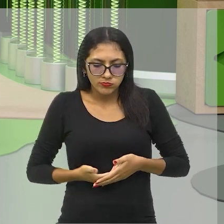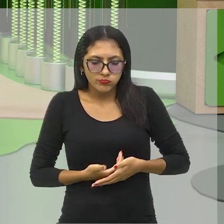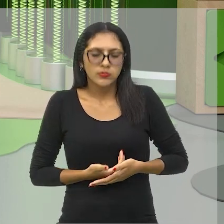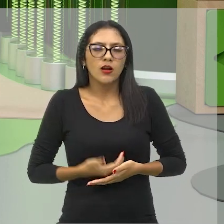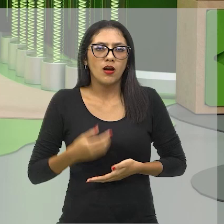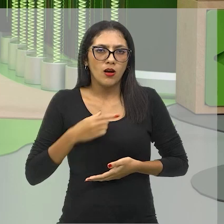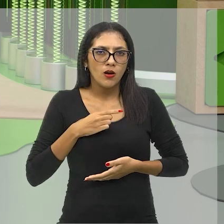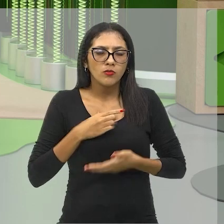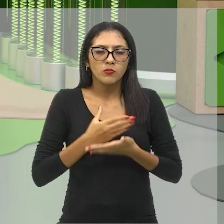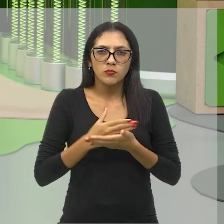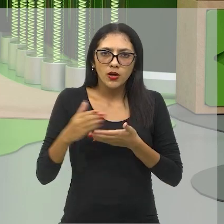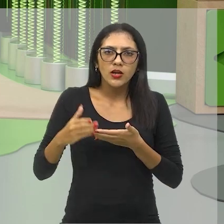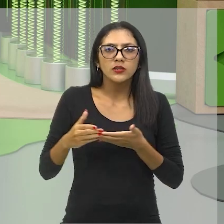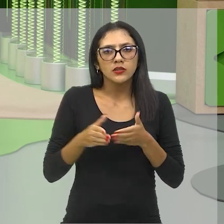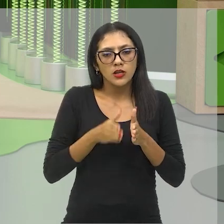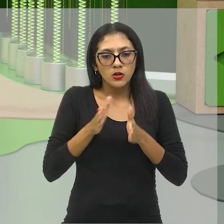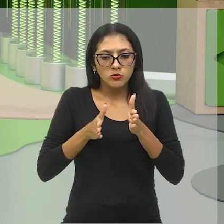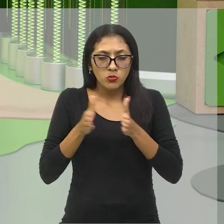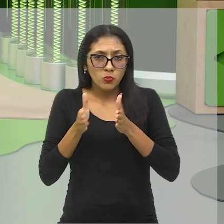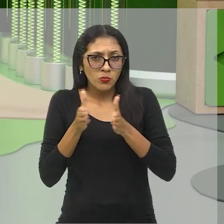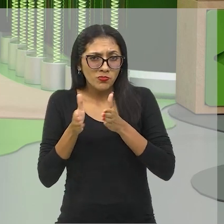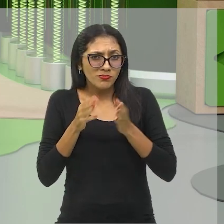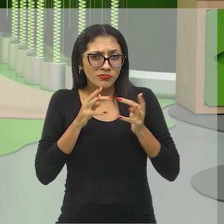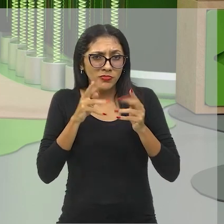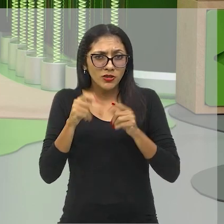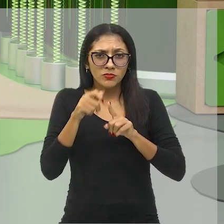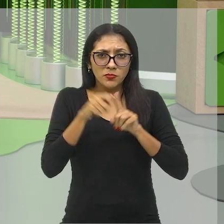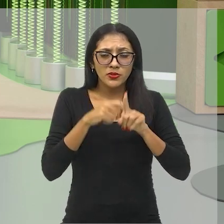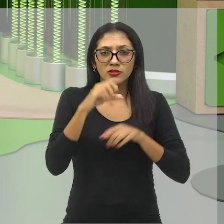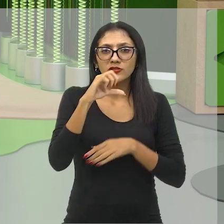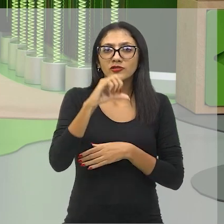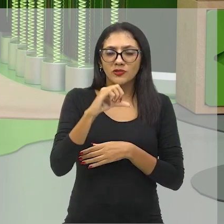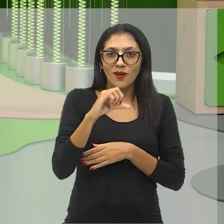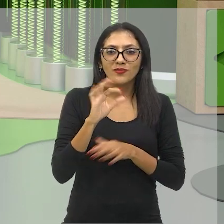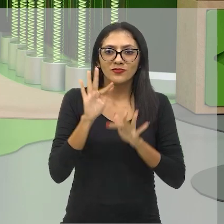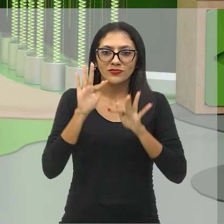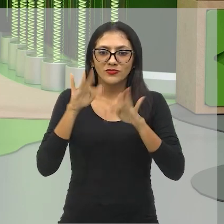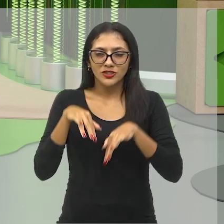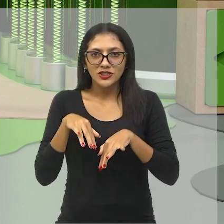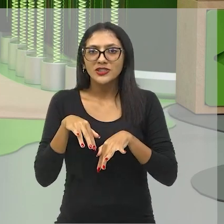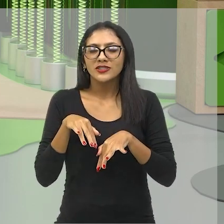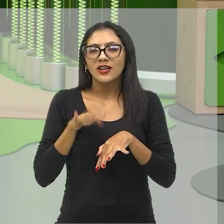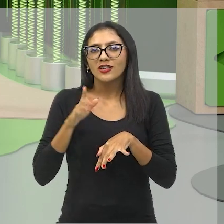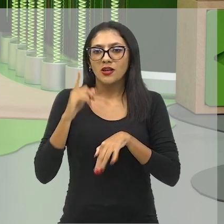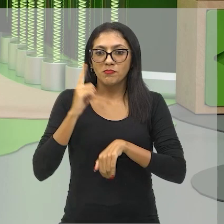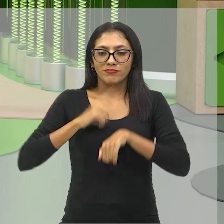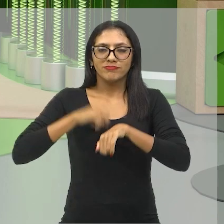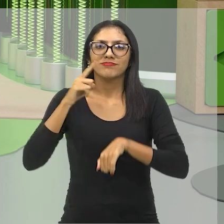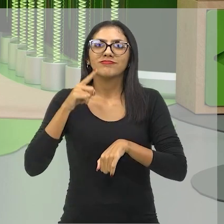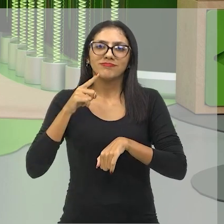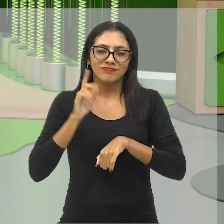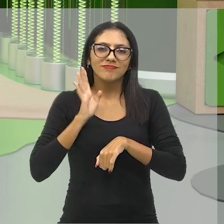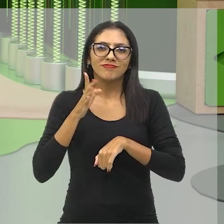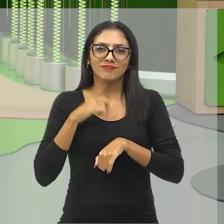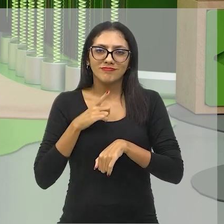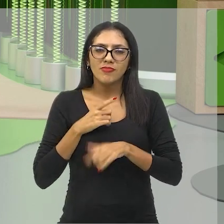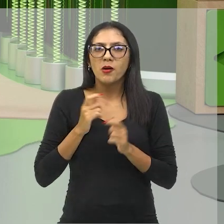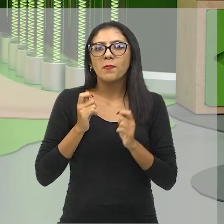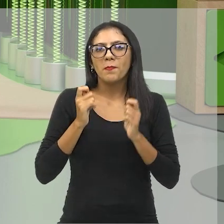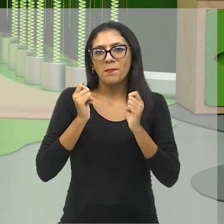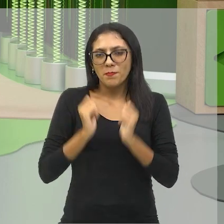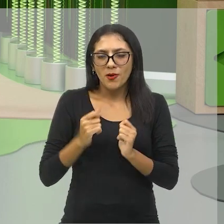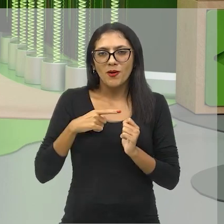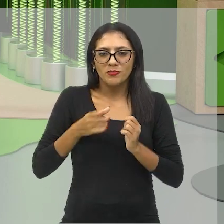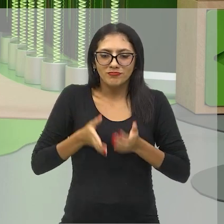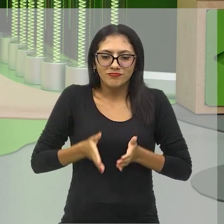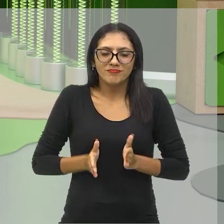passando ali as semanas, até com que chegue o momento do parto, né, o final ali da gestação, onde o bebê está pronto, né, para vir ao mundo,